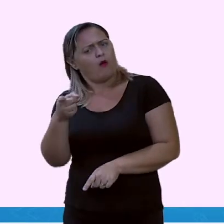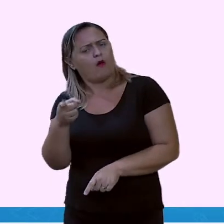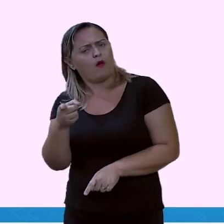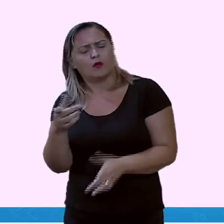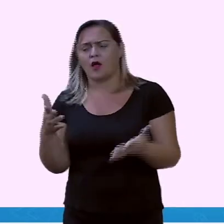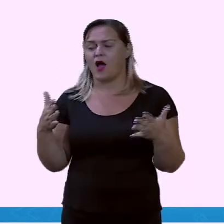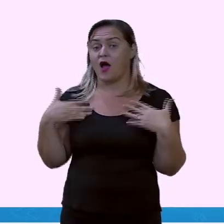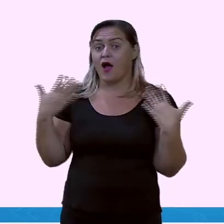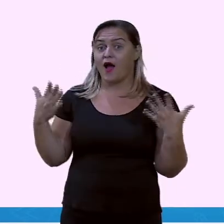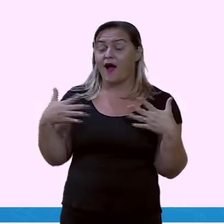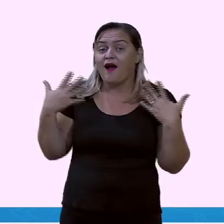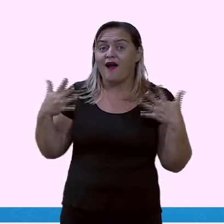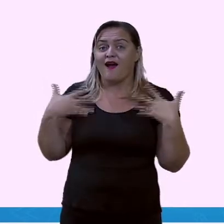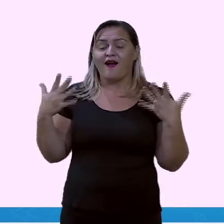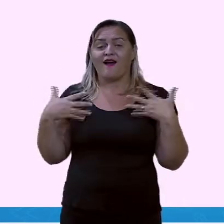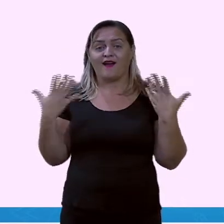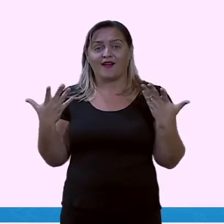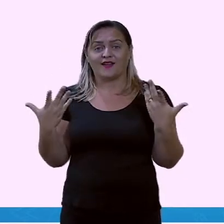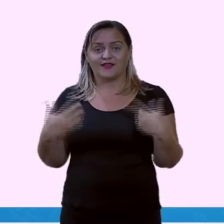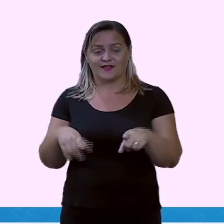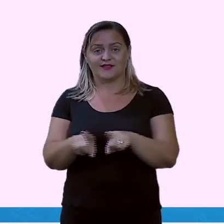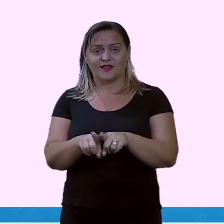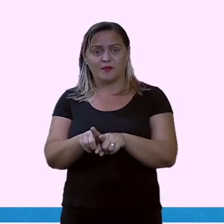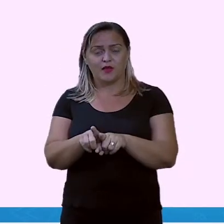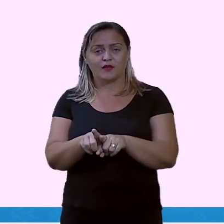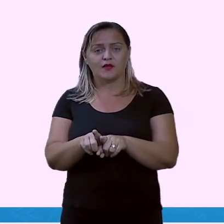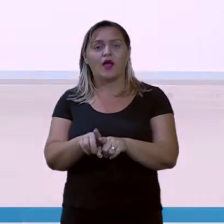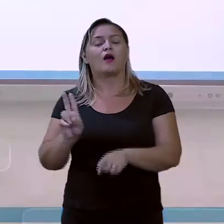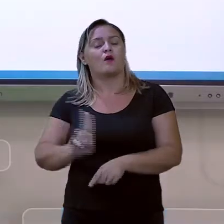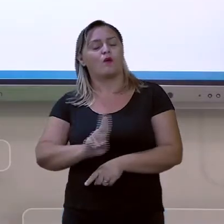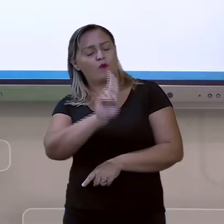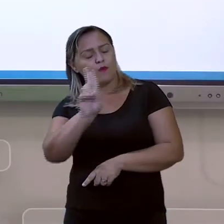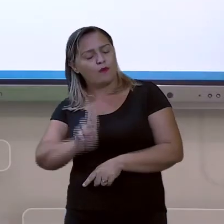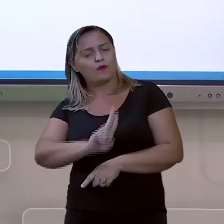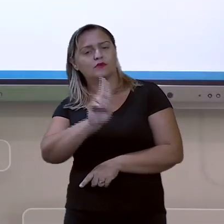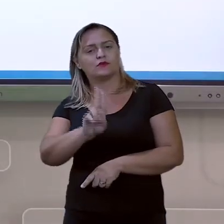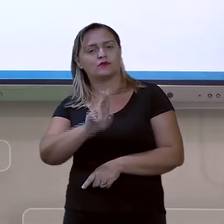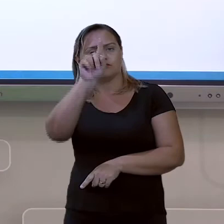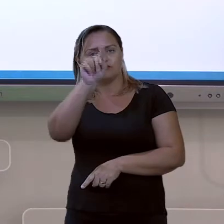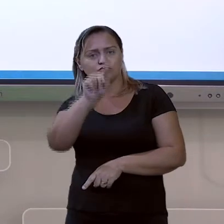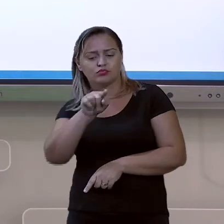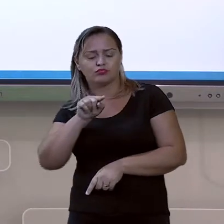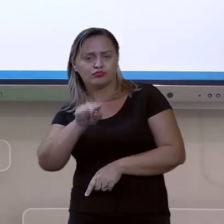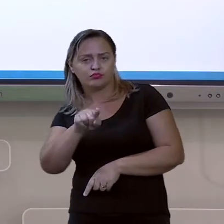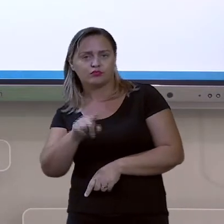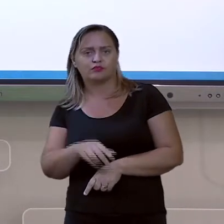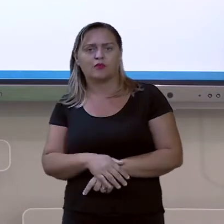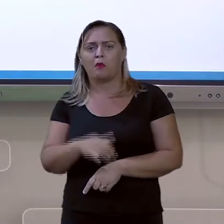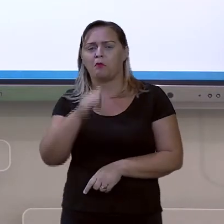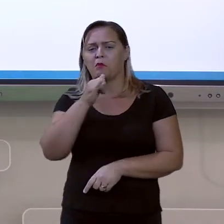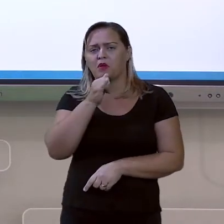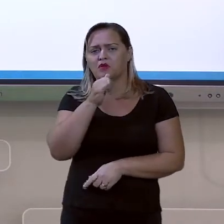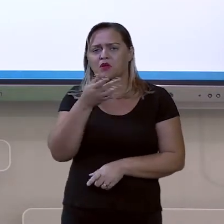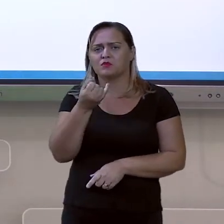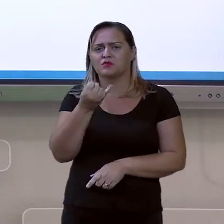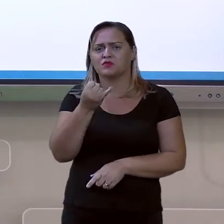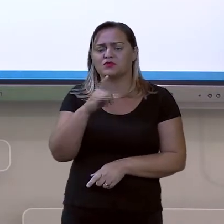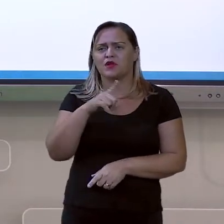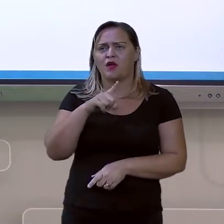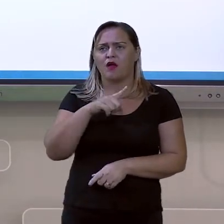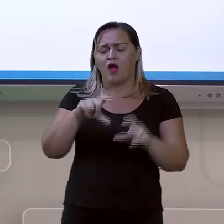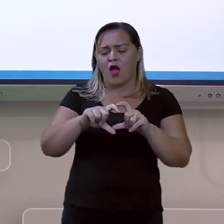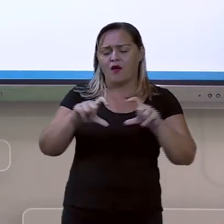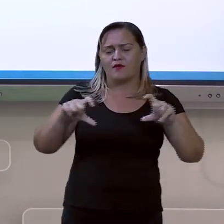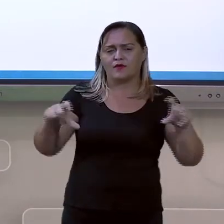entusiasmo ou até mesmo um espanto. Toda vez que eu tenho qualquer tipo de sentimento, ali eu tenho